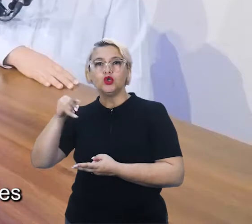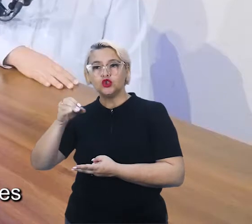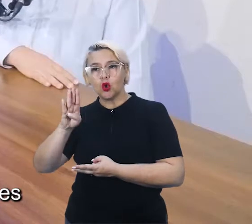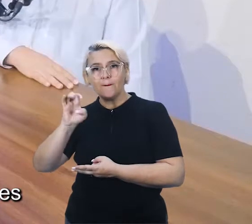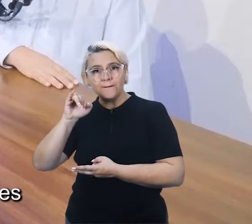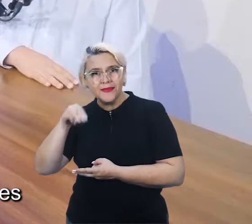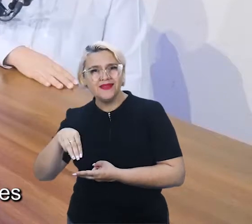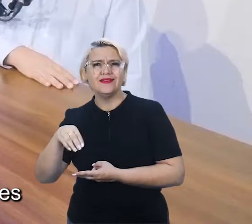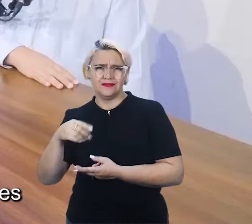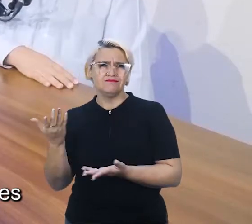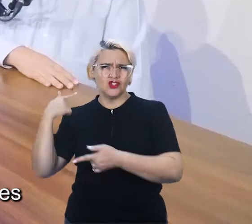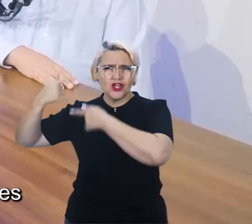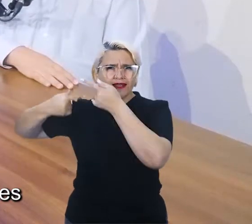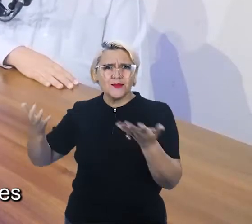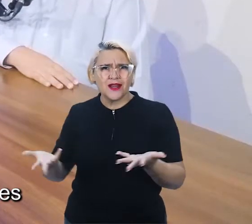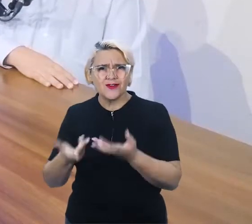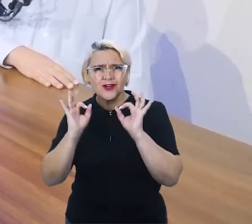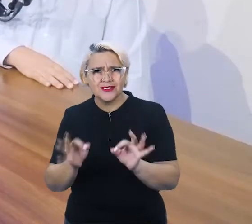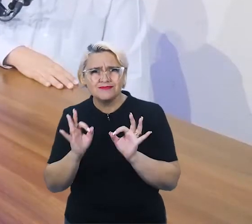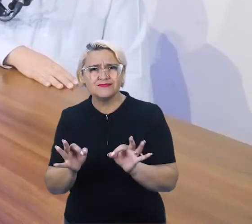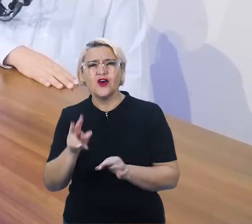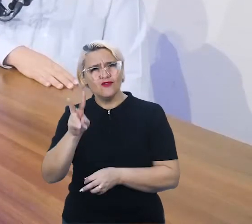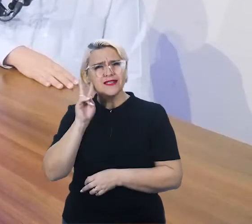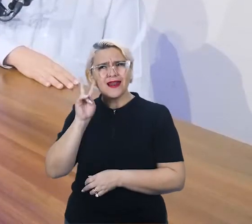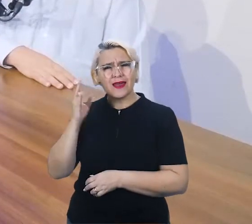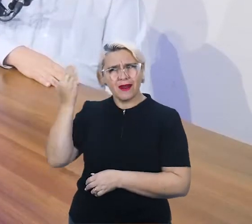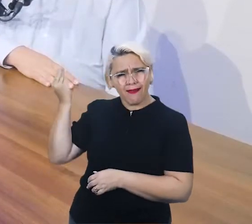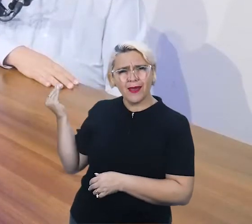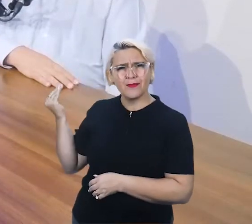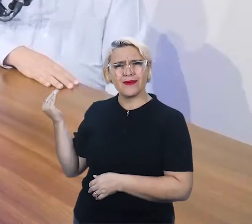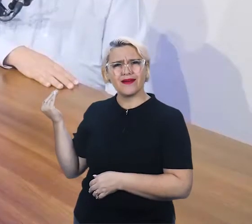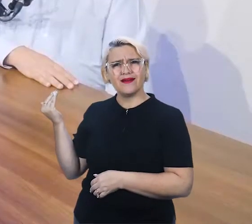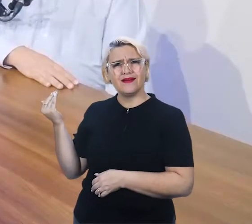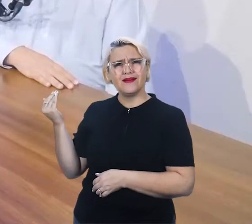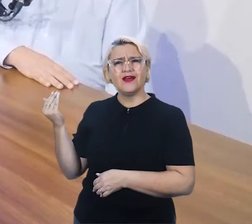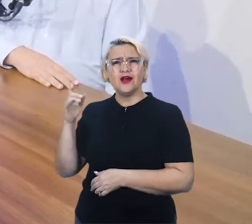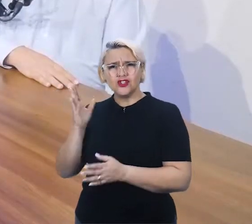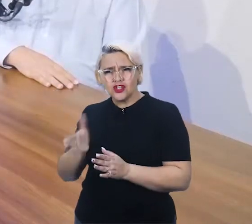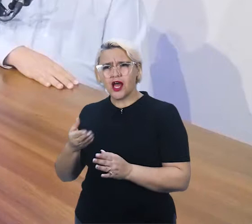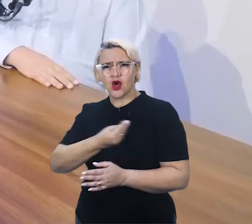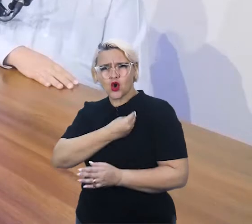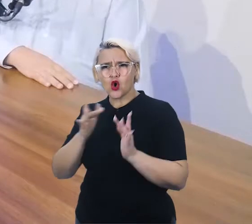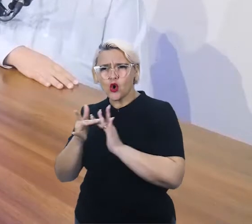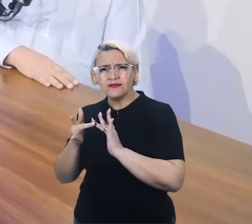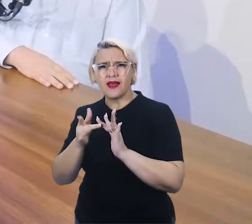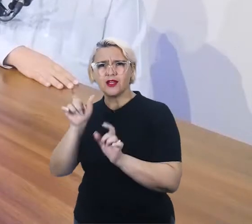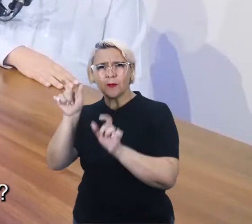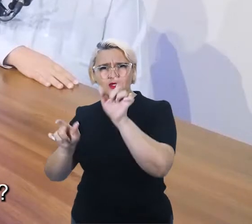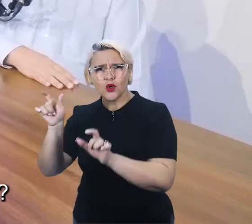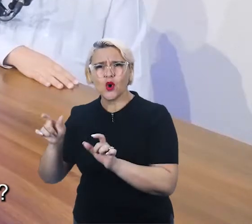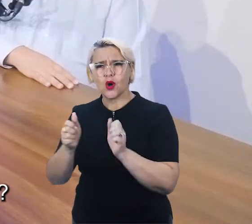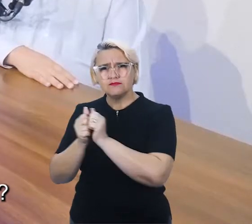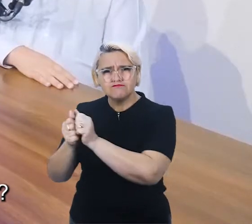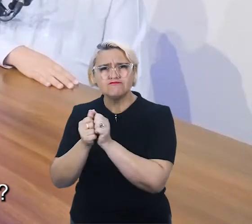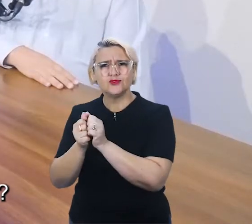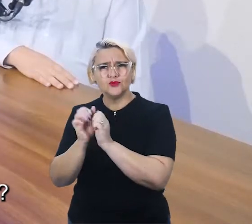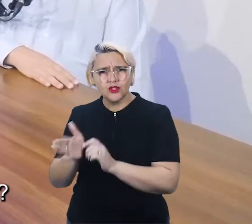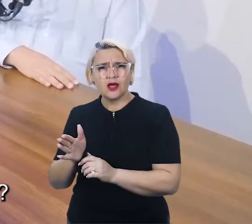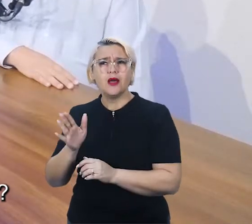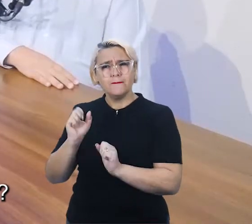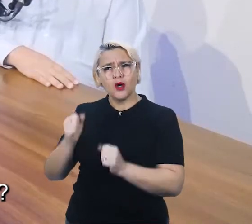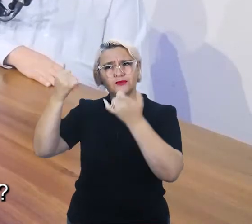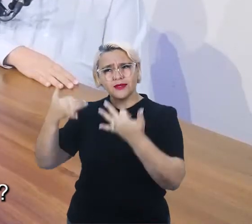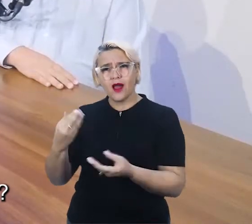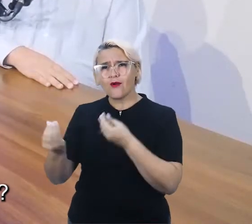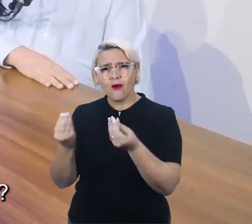assim maravilhosa. Você tem recordações dessa época? Você conviveu com essas pessoas? Você poderia nos contar alguma